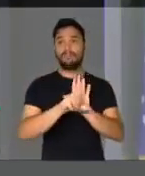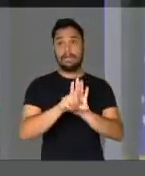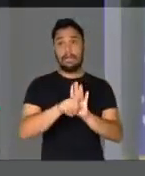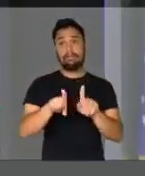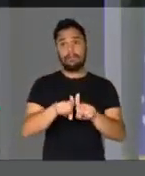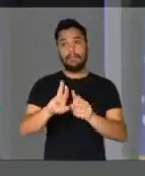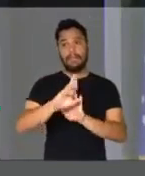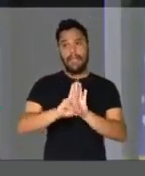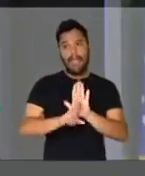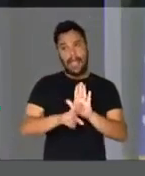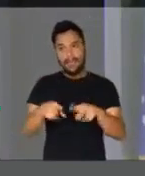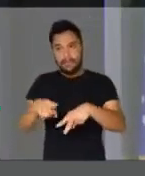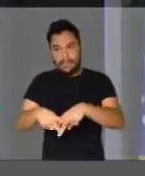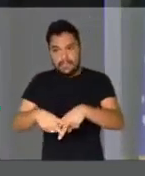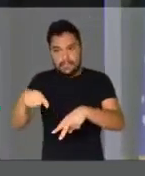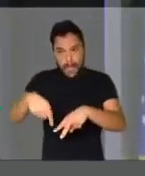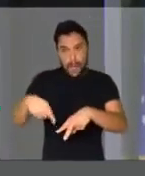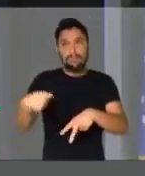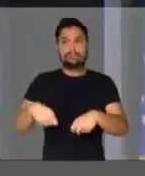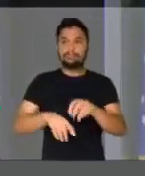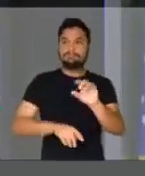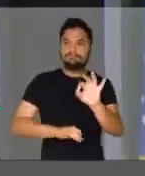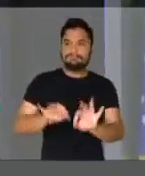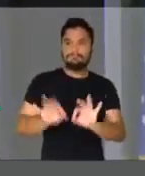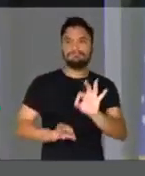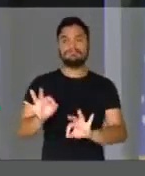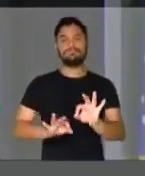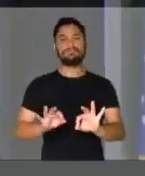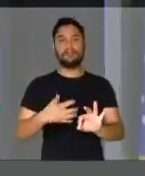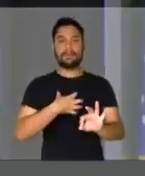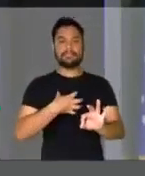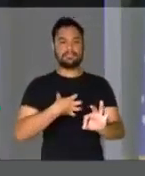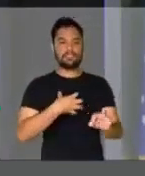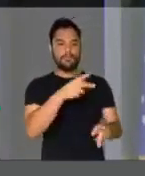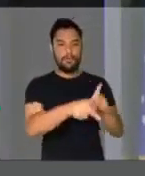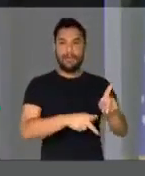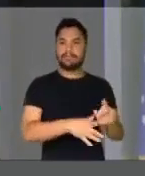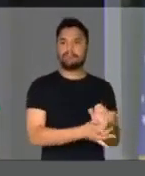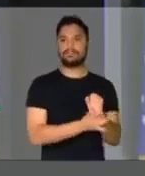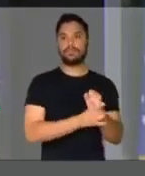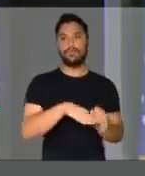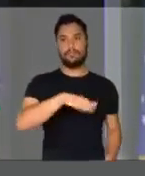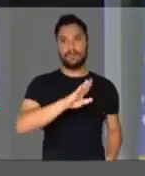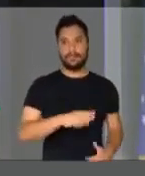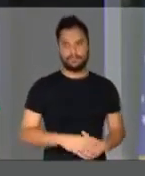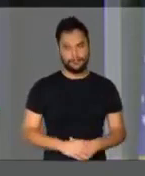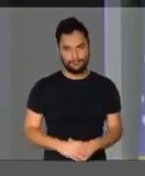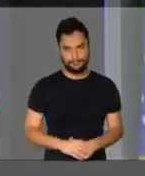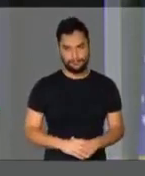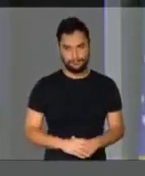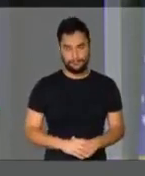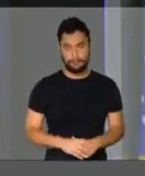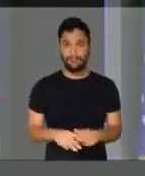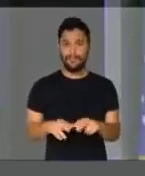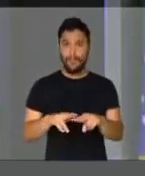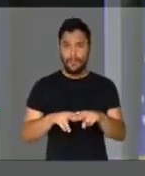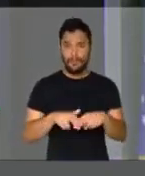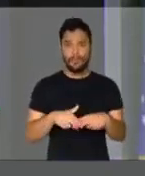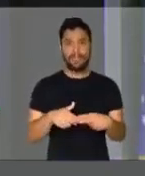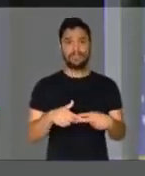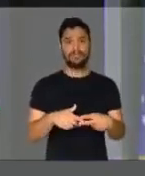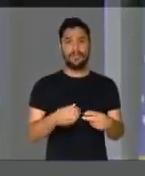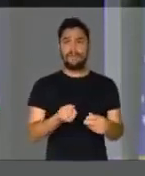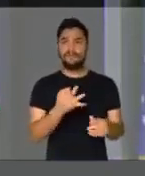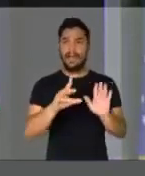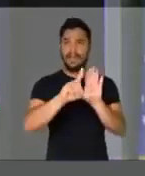carcerário, proporcionar uma mínima sensação de segurança a toda a nossa gente. É por isso que medidas de amparo e proteção à